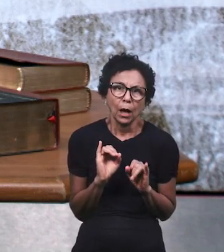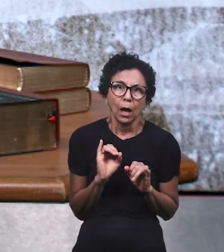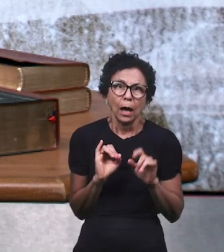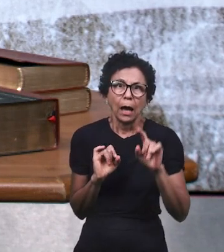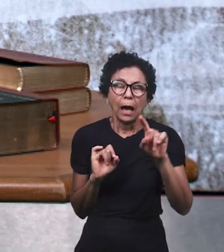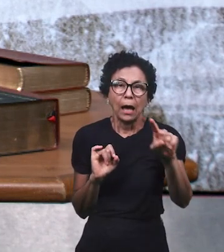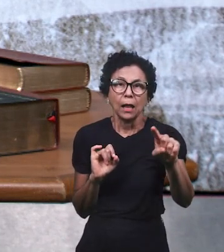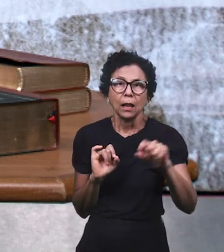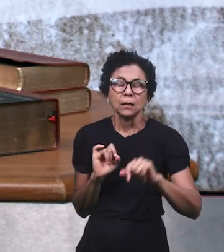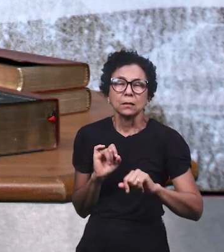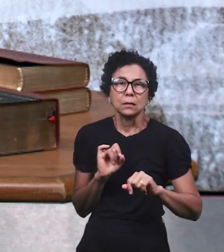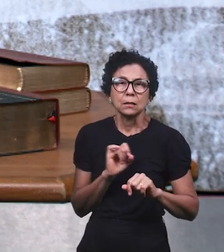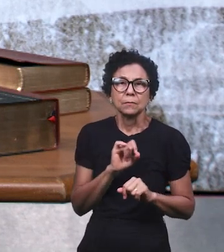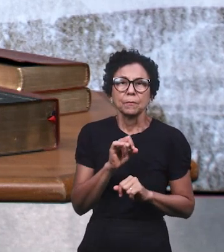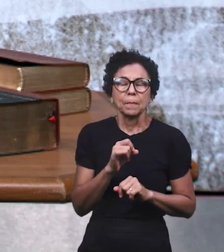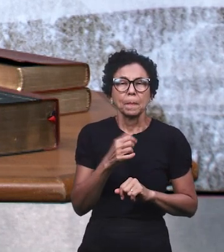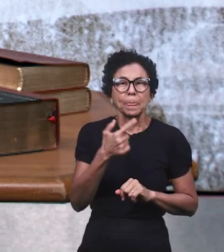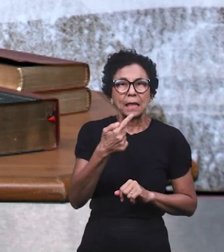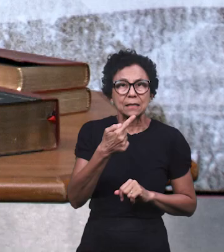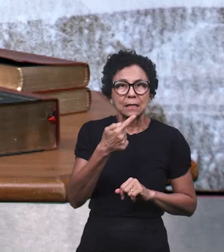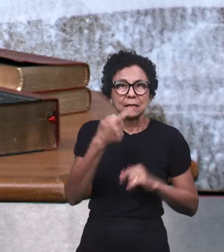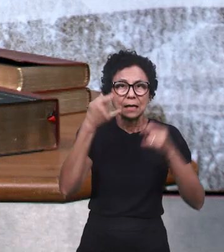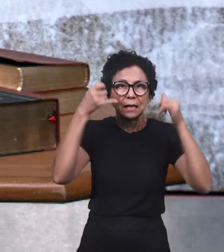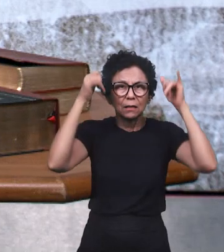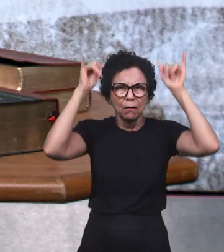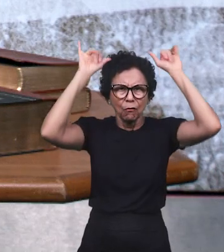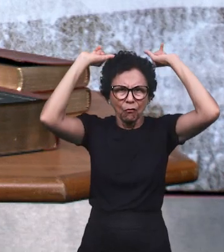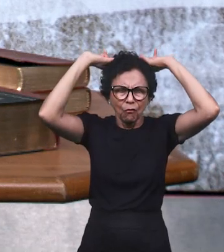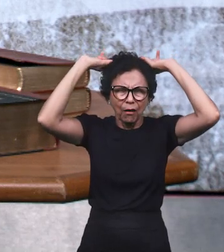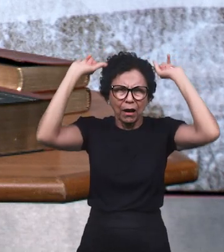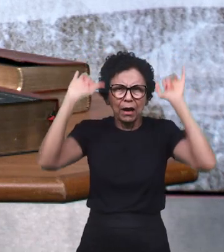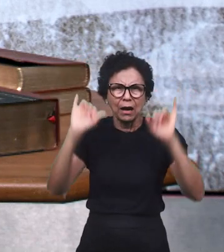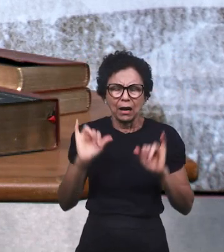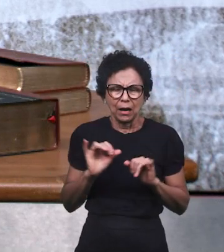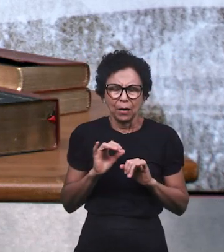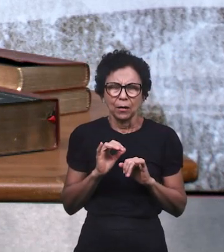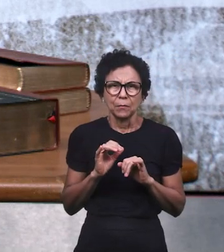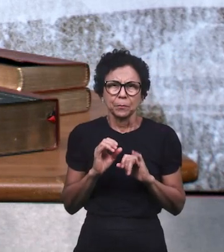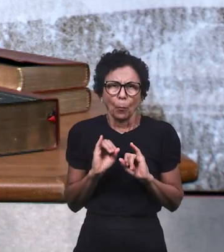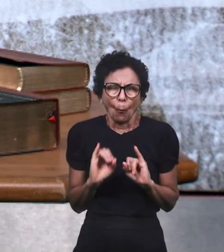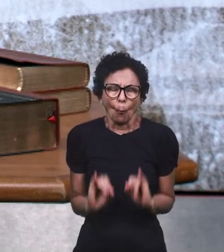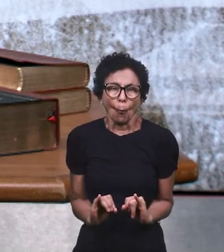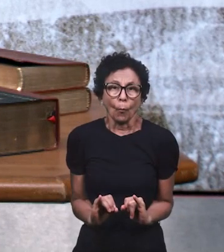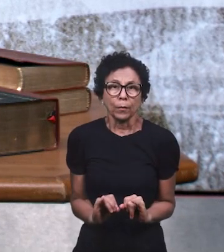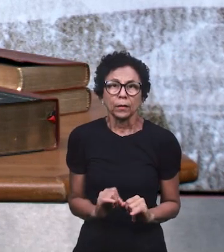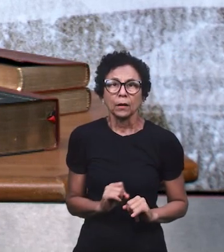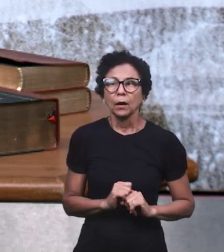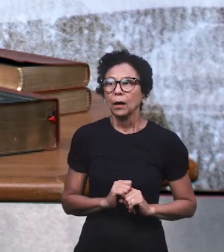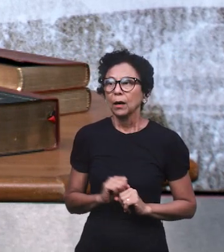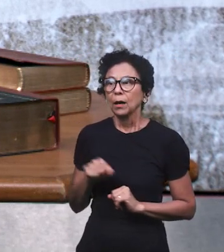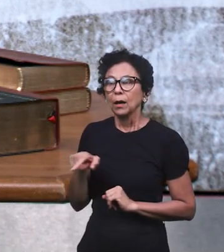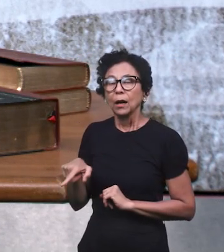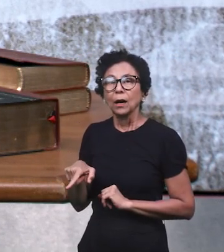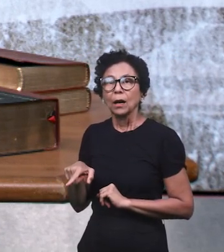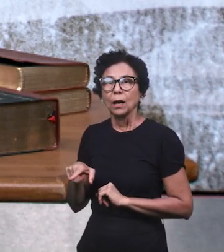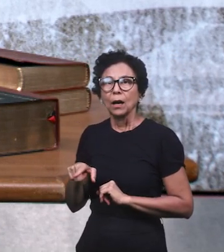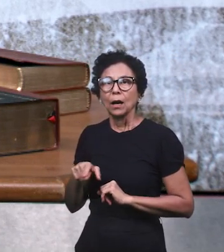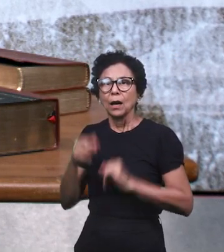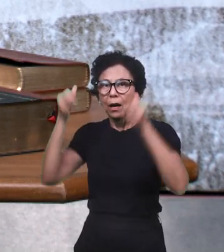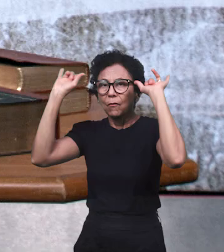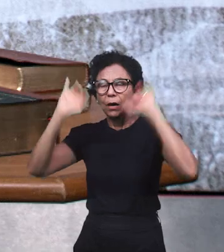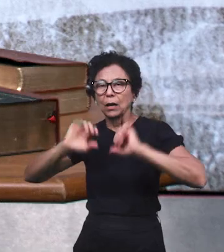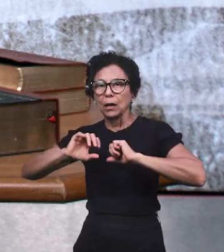vacas formosas à vista e gordas. Então acordou Faraó. Depois dormiu e